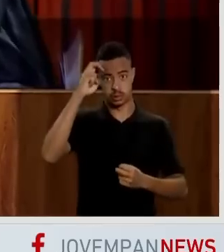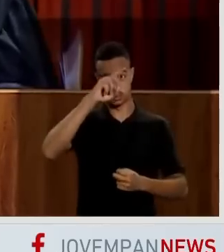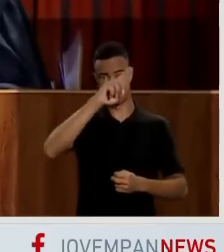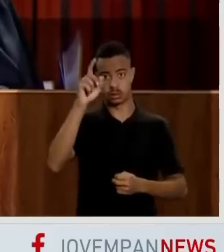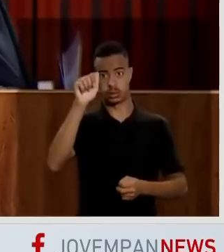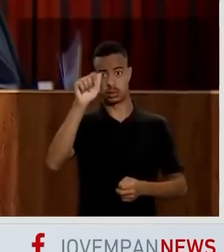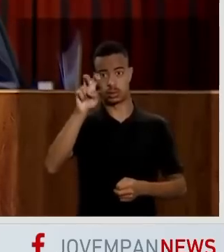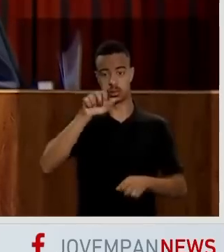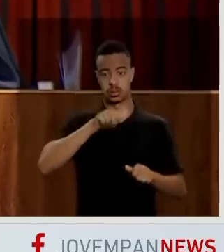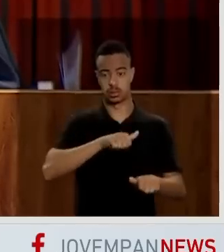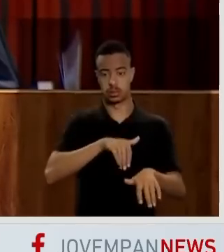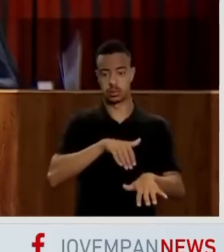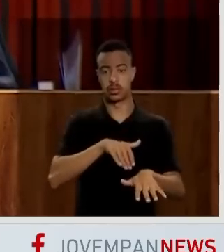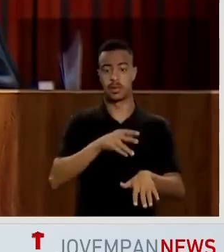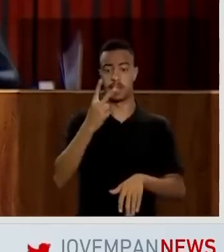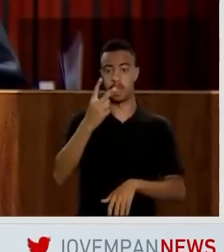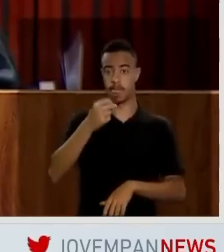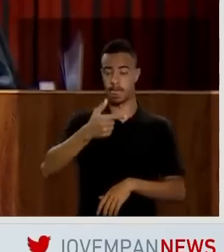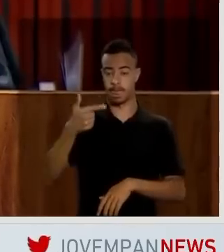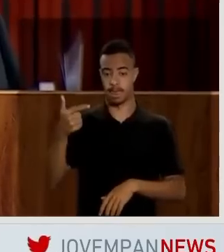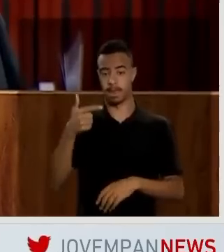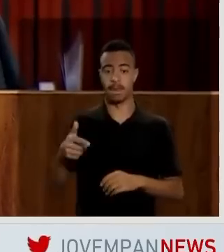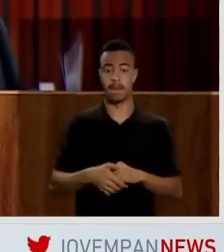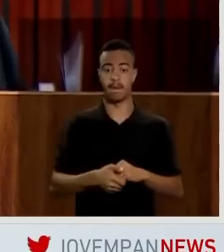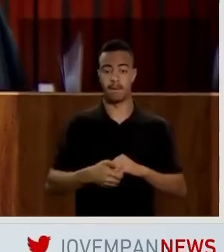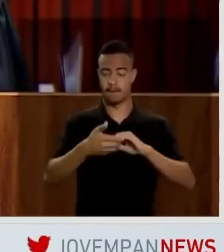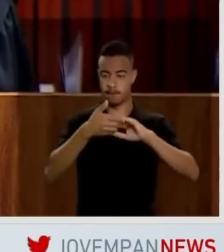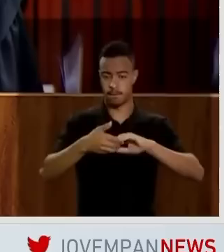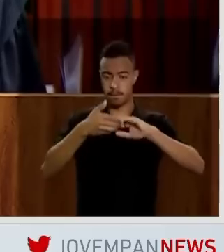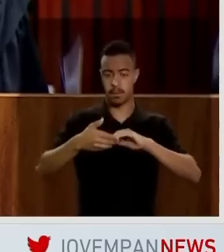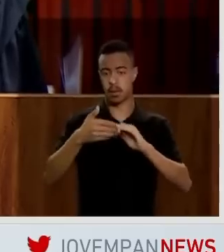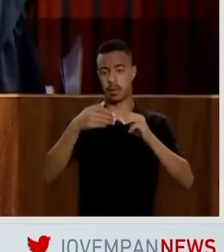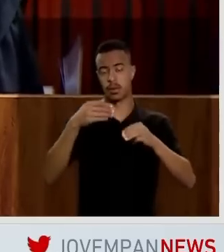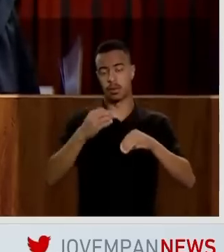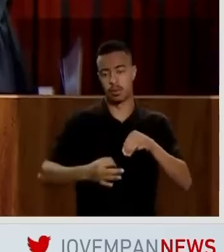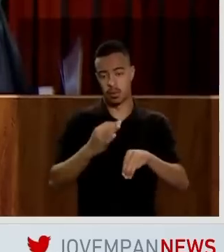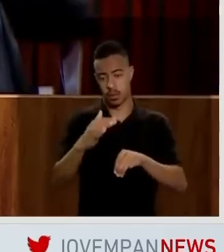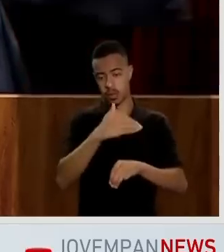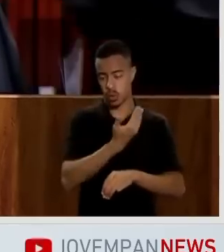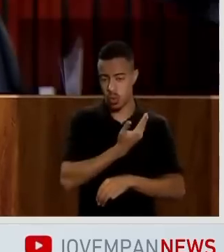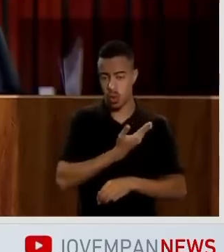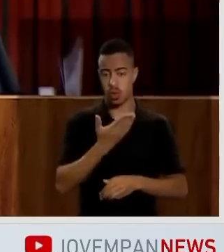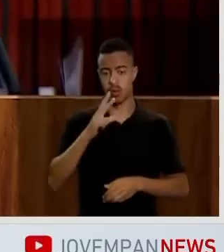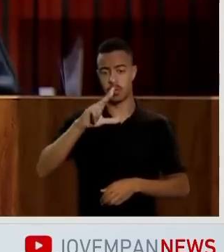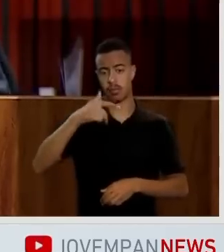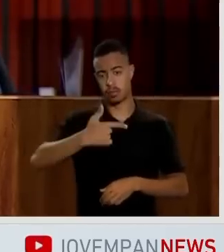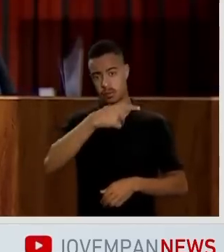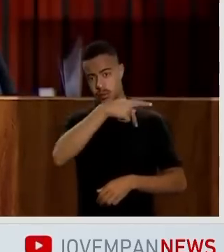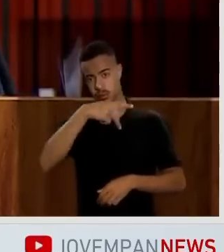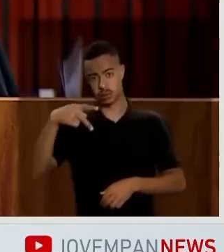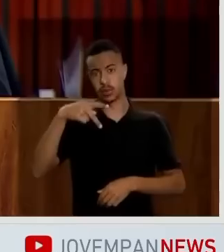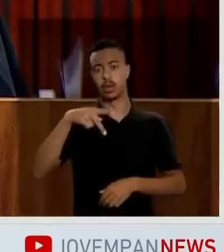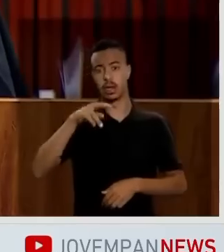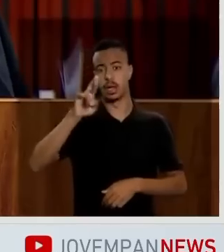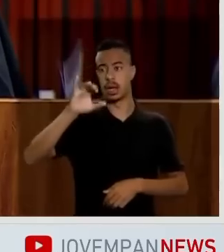Constituição para que o titular da ação penal pública continuasse sendo o Ministério Público? Precisaria mudar a Constituição para que